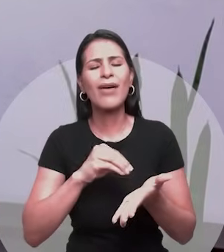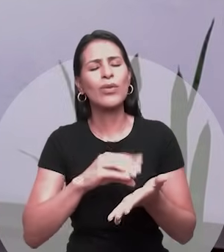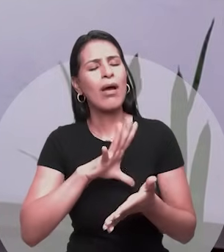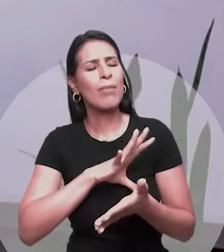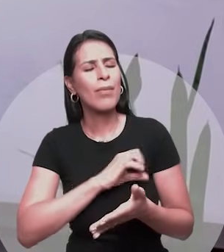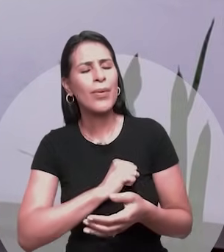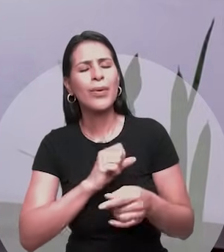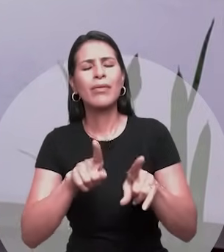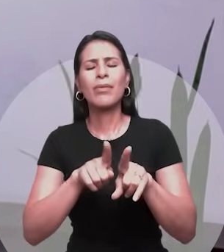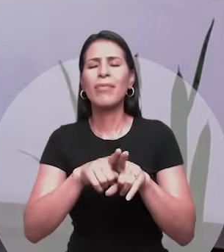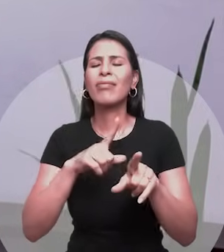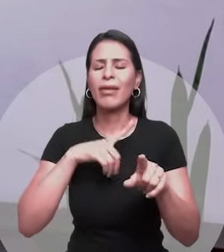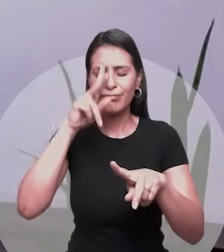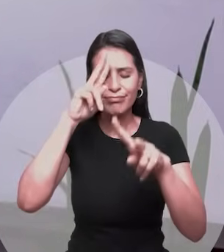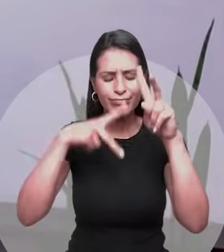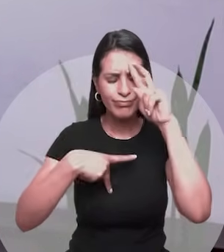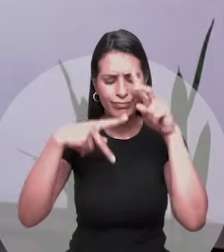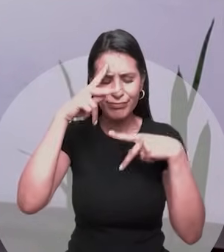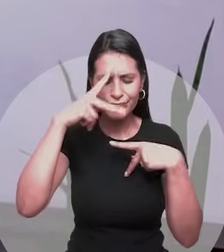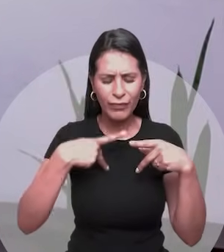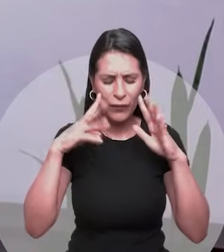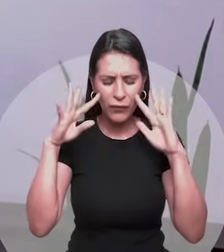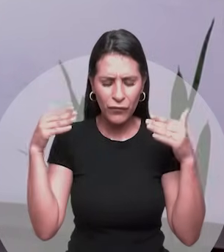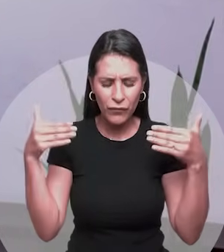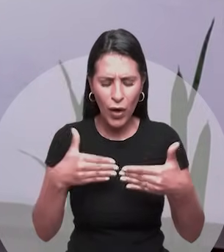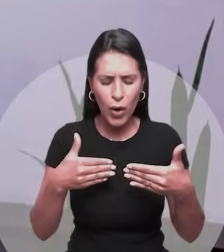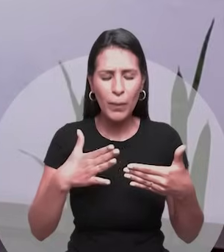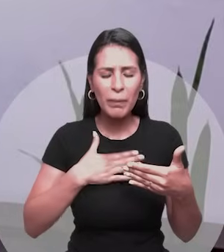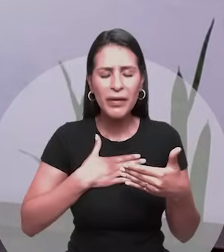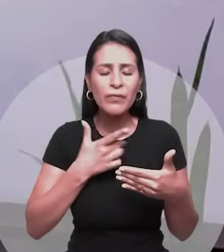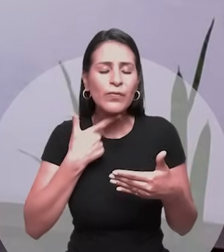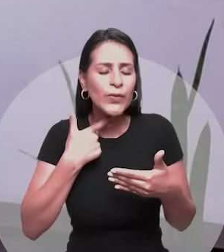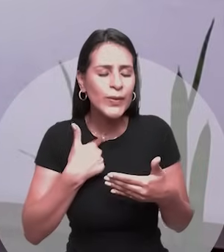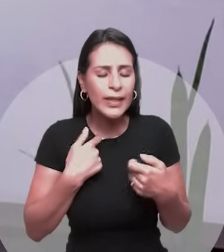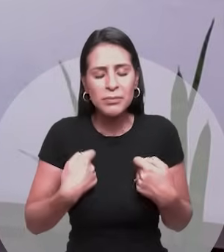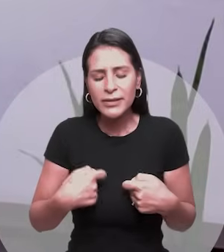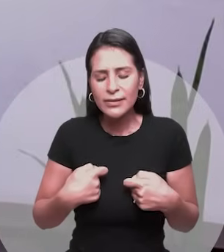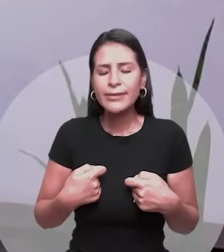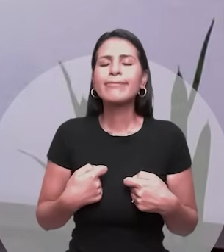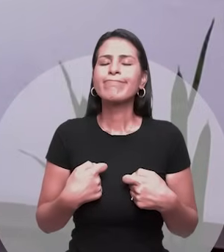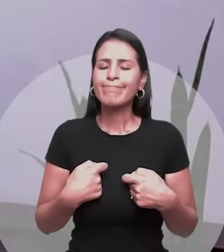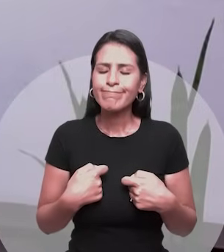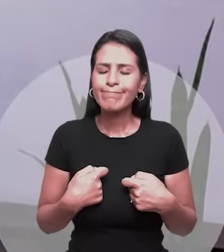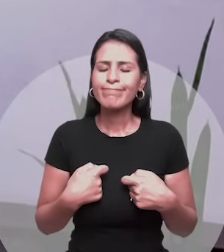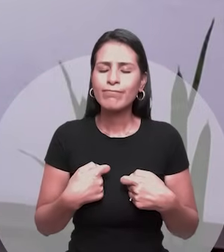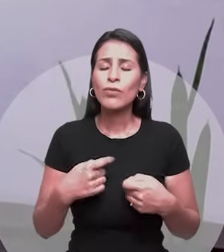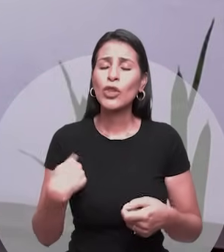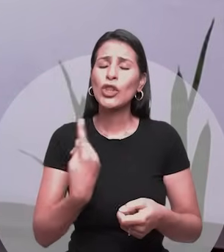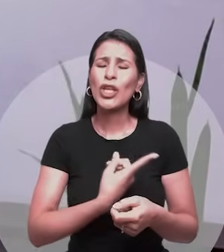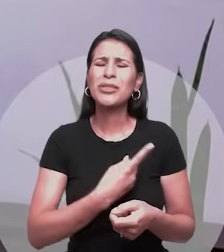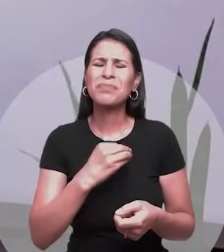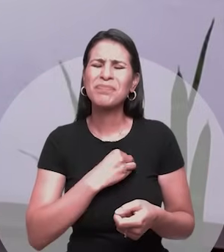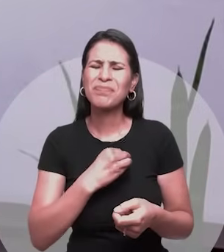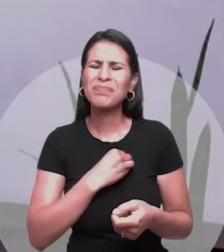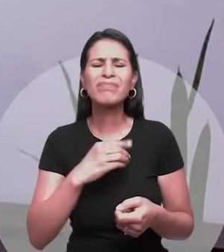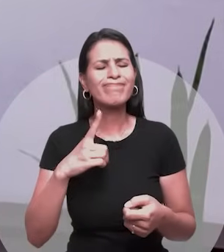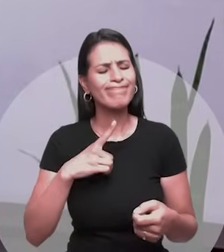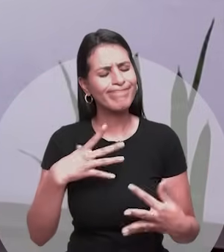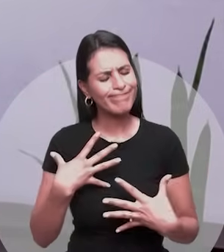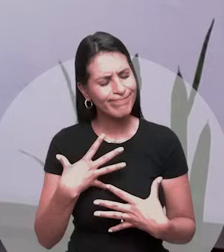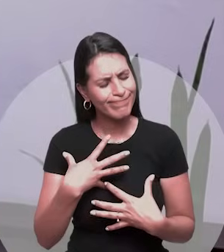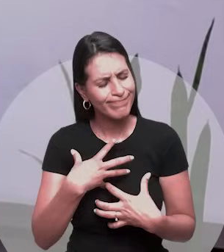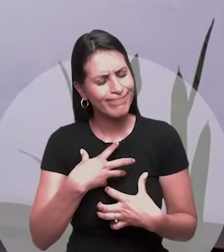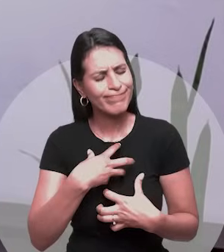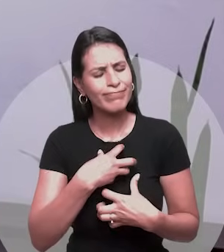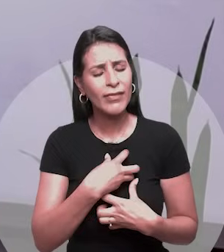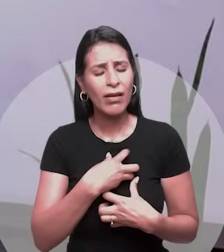olhar apenas para as nossas próprias vontades e necessidades. Nossos pecados nos oprimem e